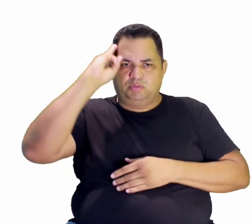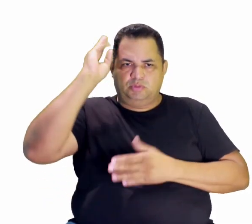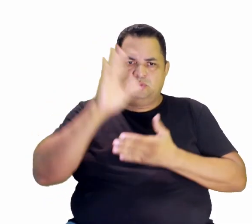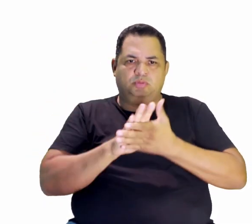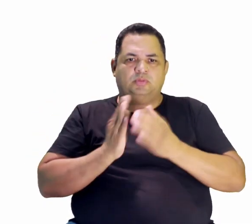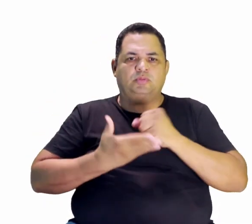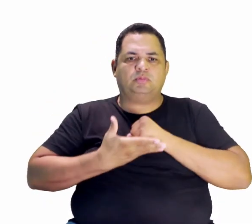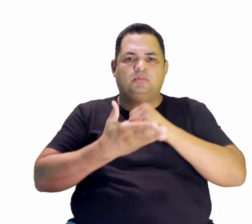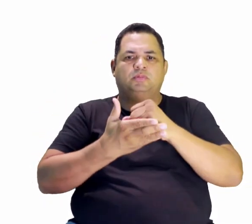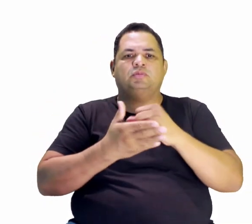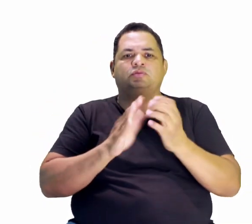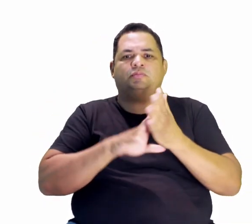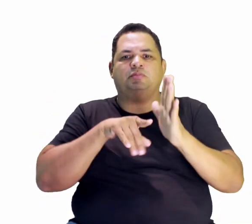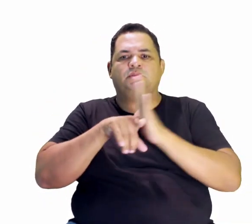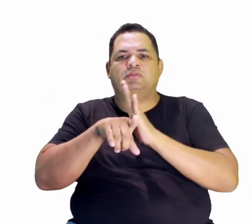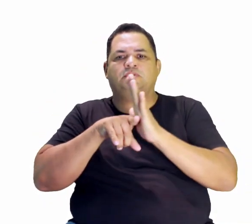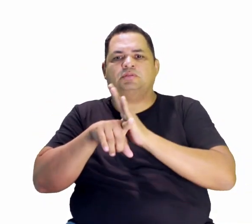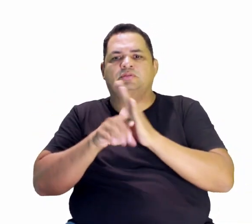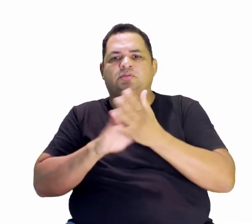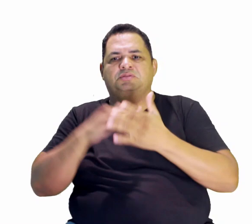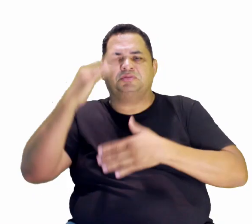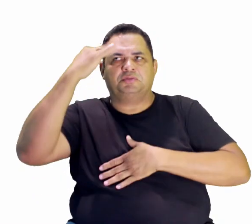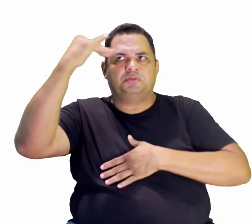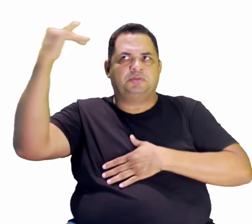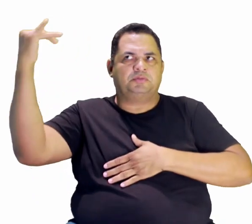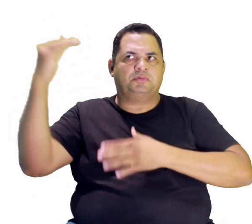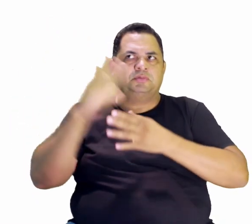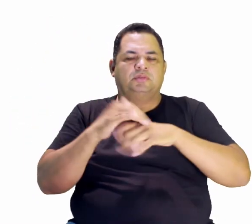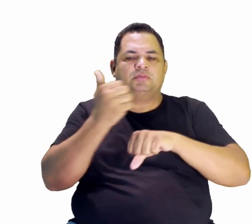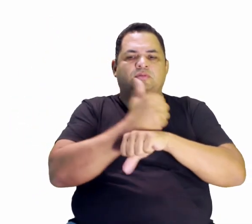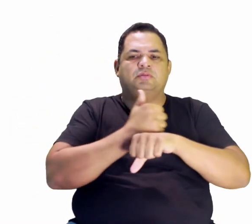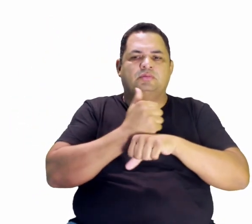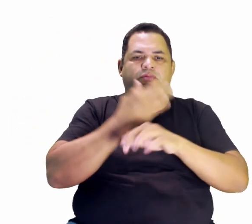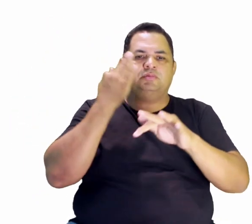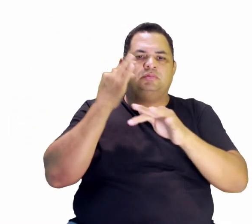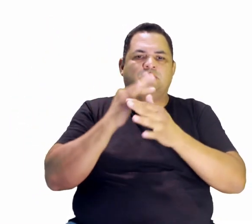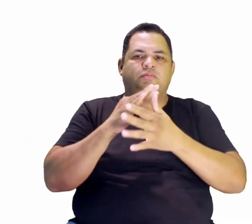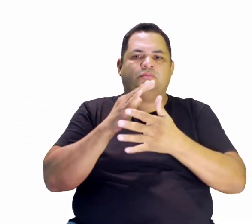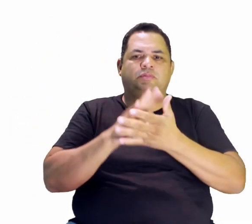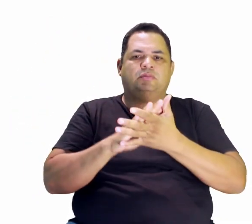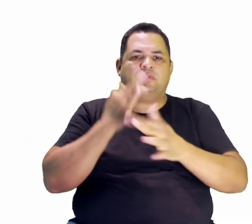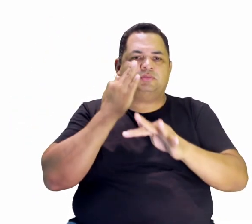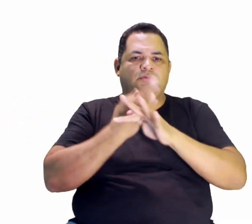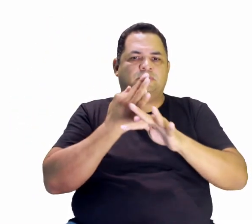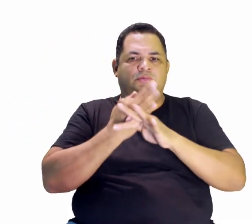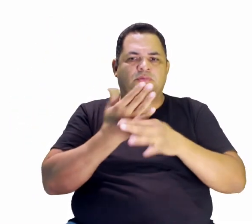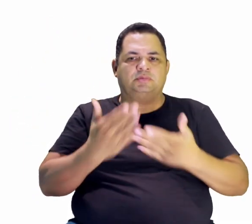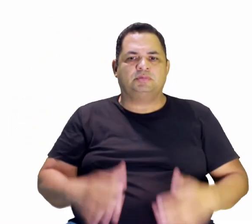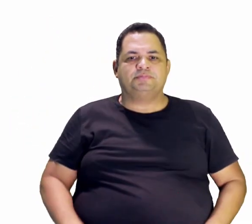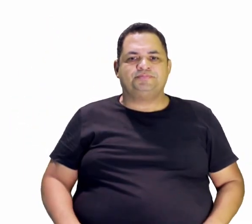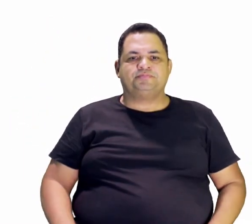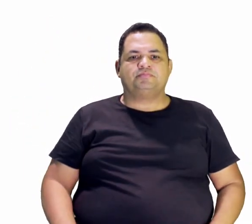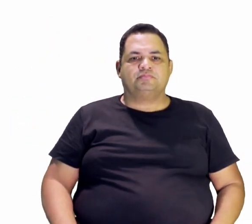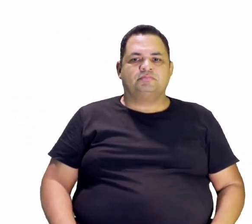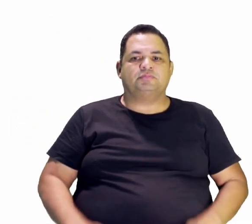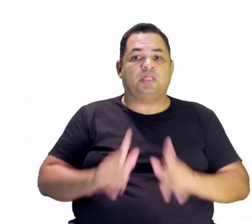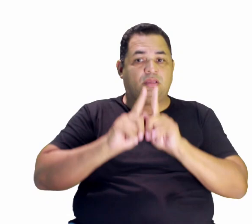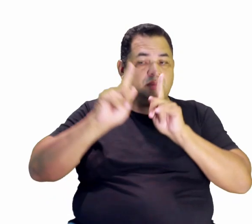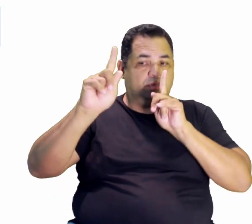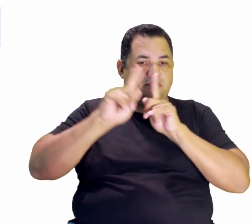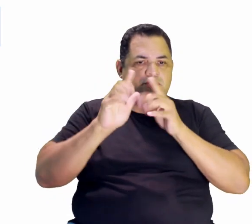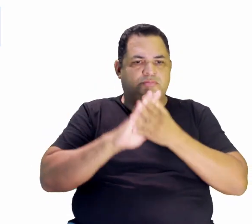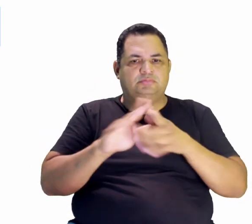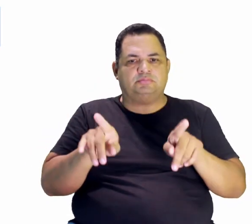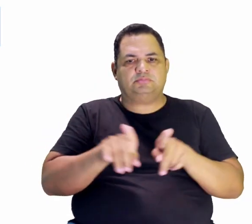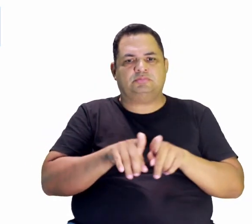de grandes físicos, que precederam ele, inclusive Galileu, tá? Galileu foi o que falou sobre a inércia com mais propriedade.